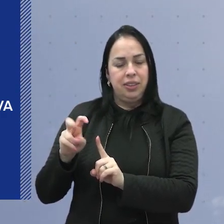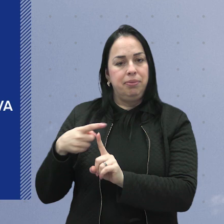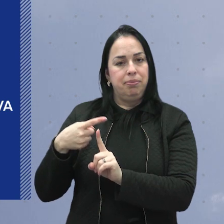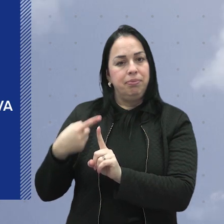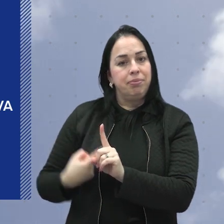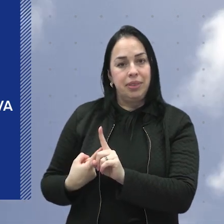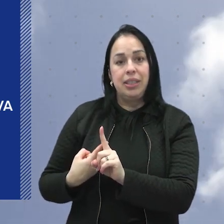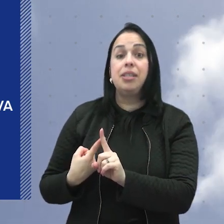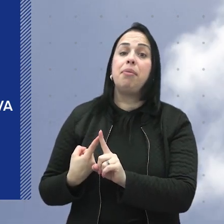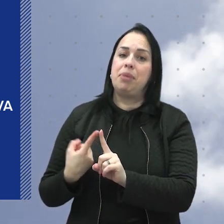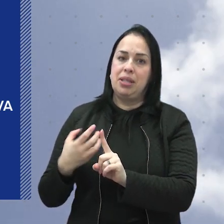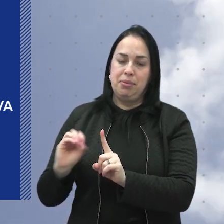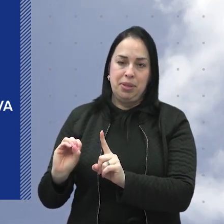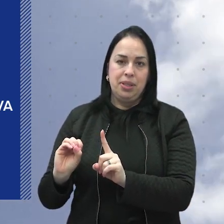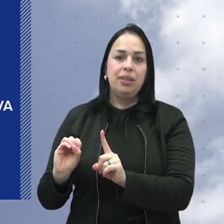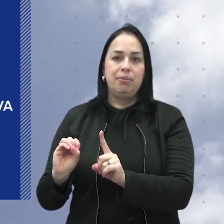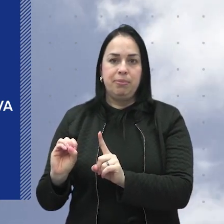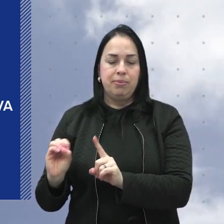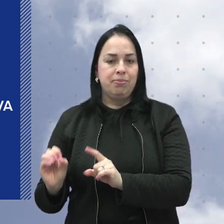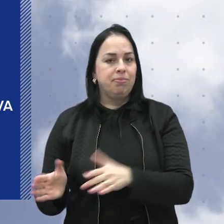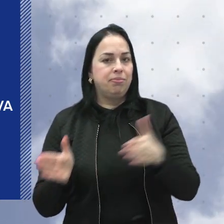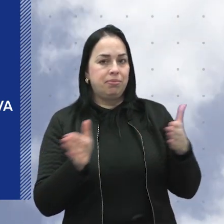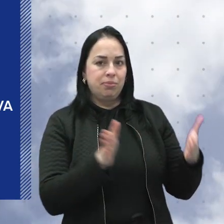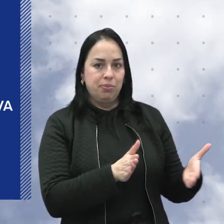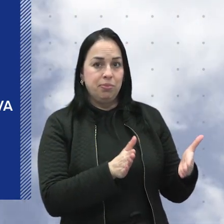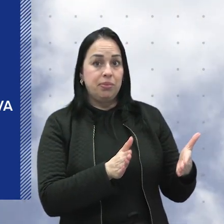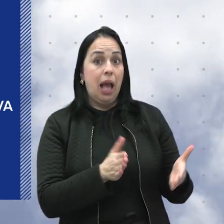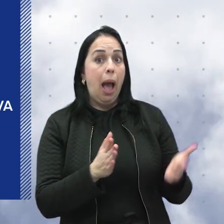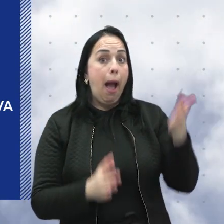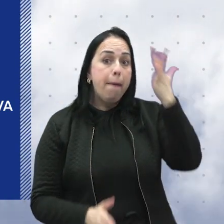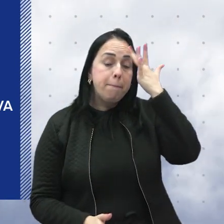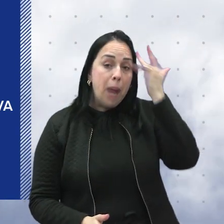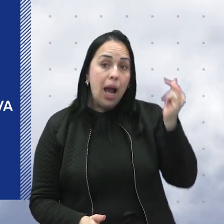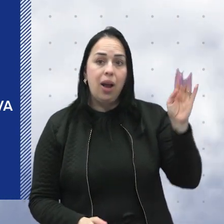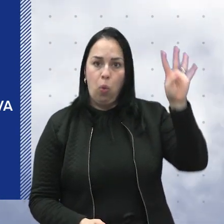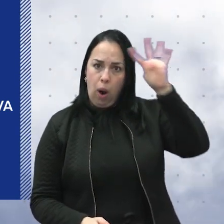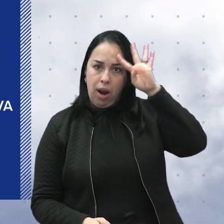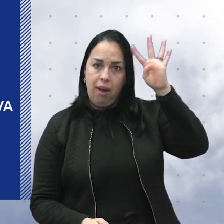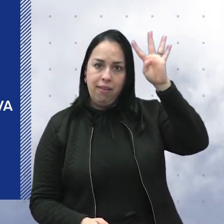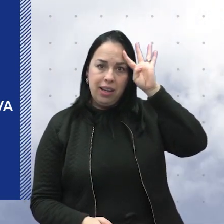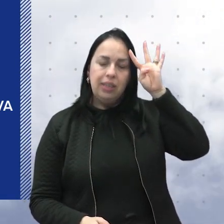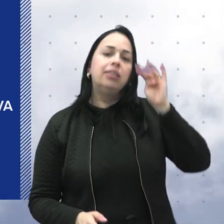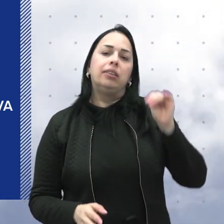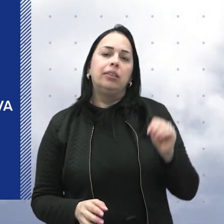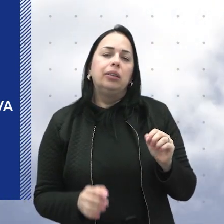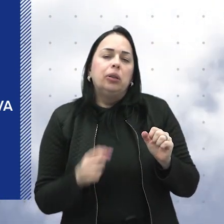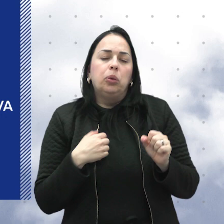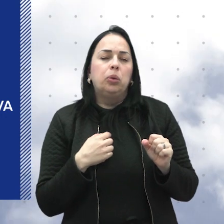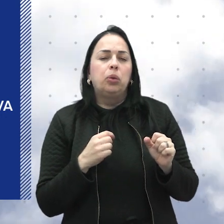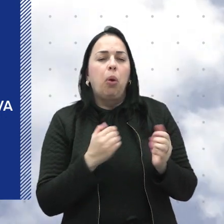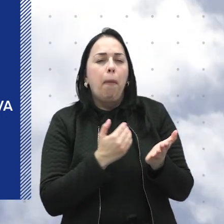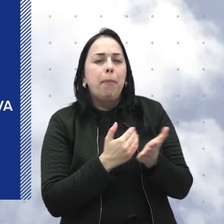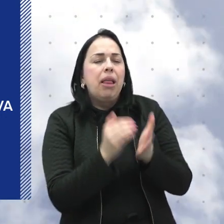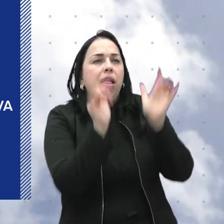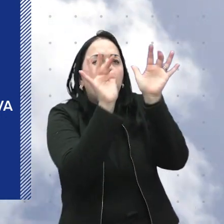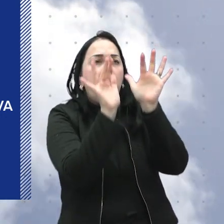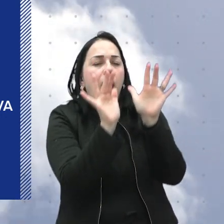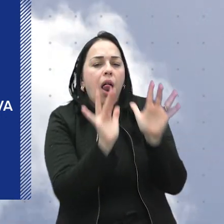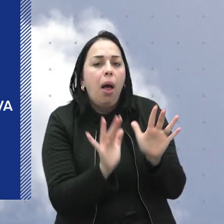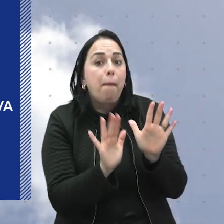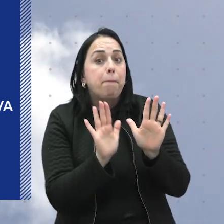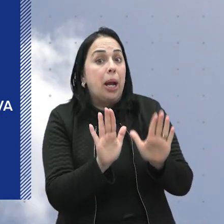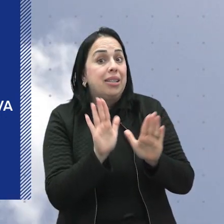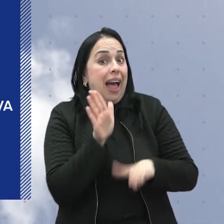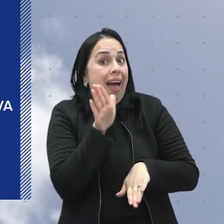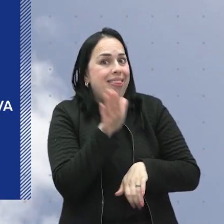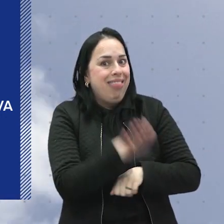é de 25 graus e a mínima de 10. Amanhã, quarta-feira, o dia começa com névoa, mas